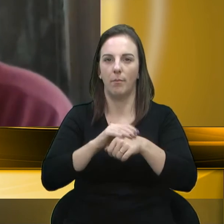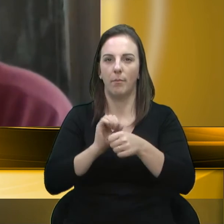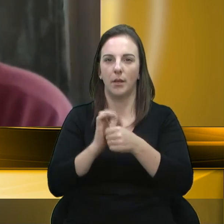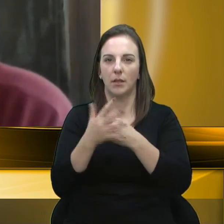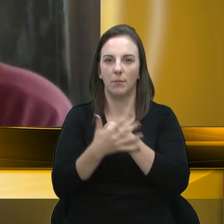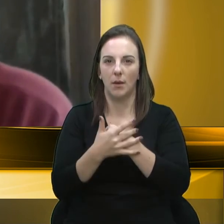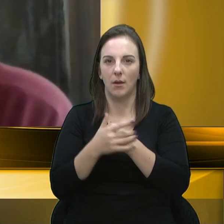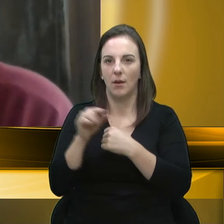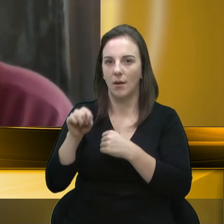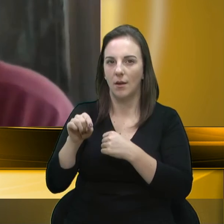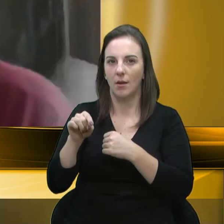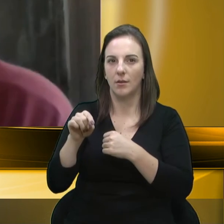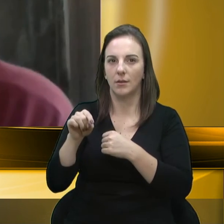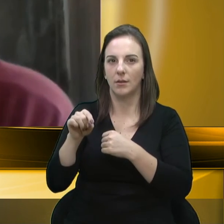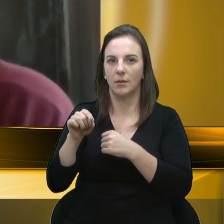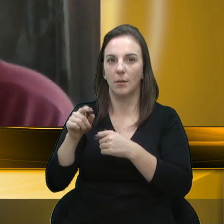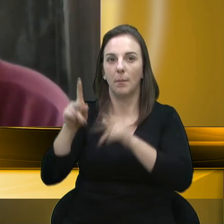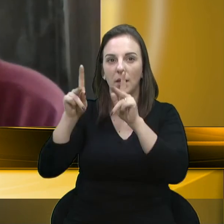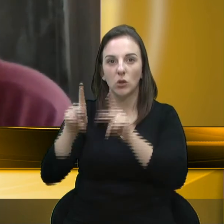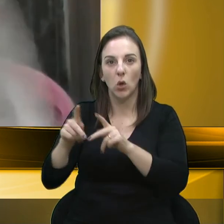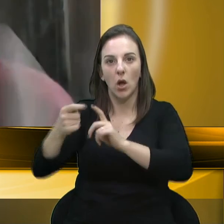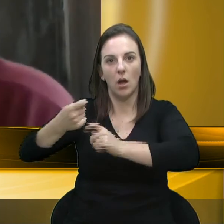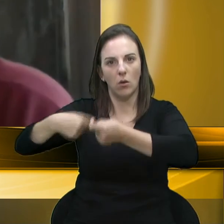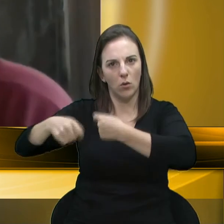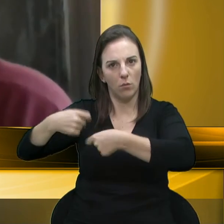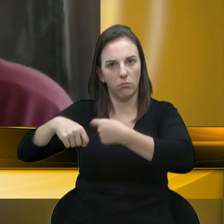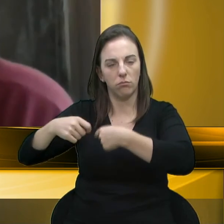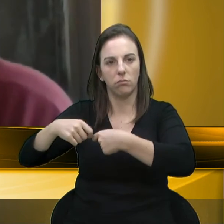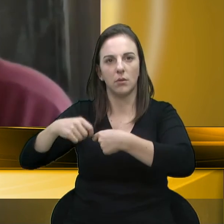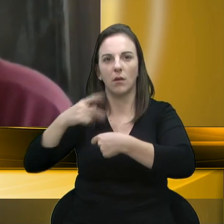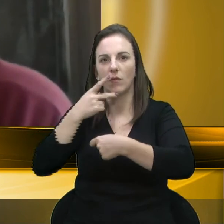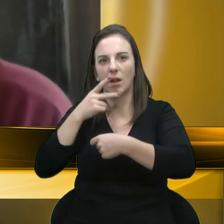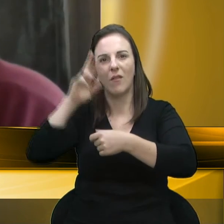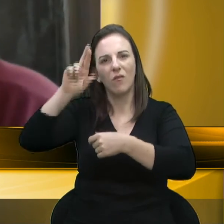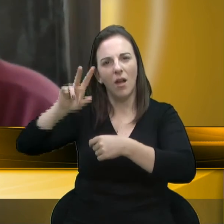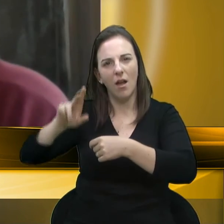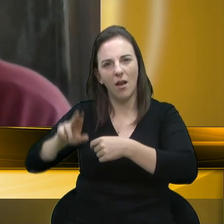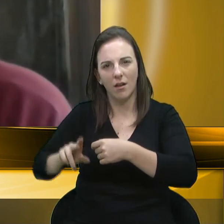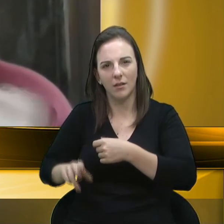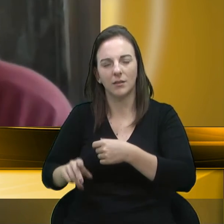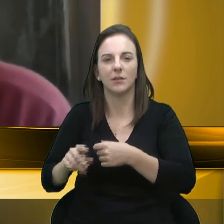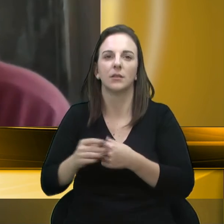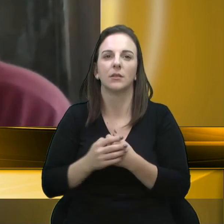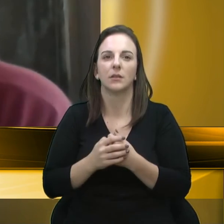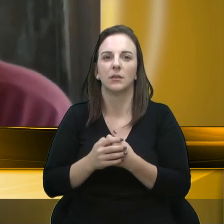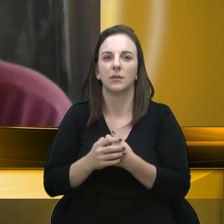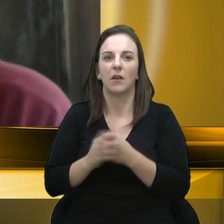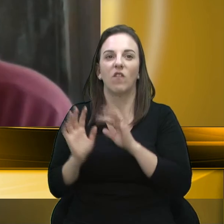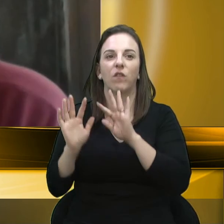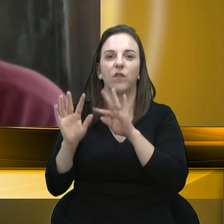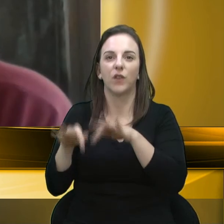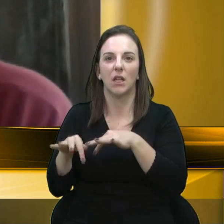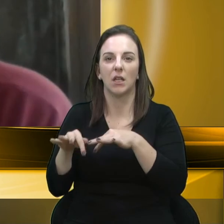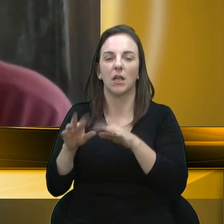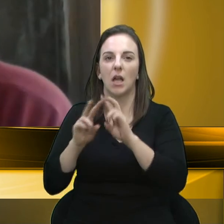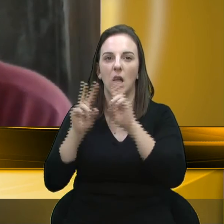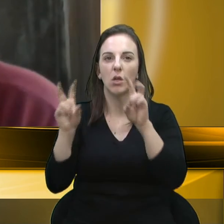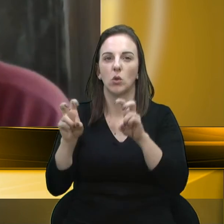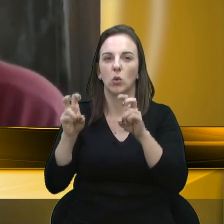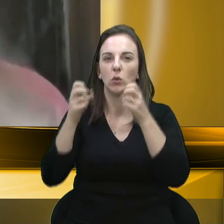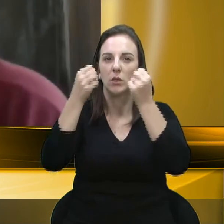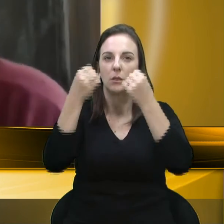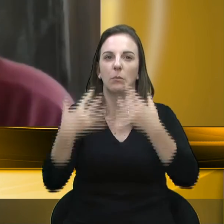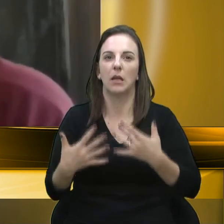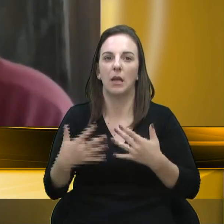esses banqueiros, trouxeram esse documento que traz vários elementos e eles finalizam dizendo que há necessidade, então, de que